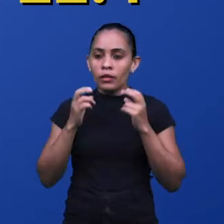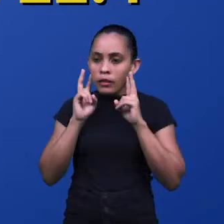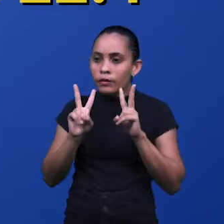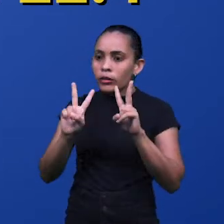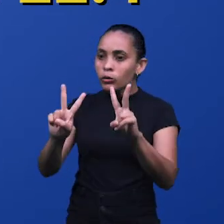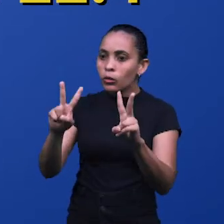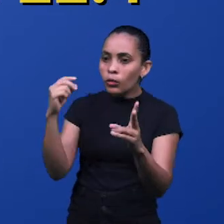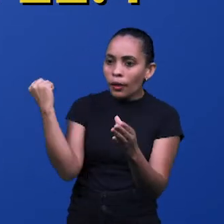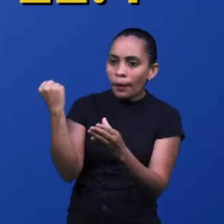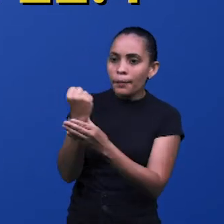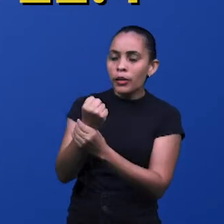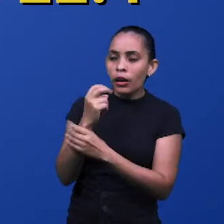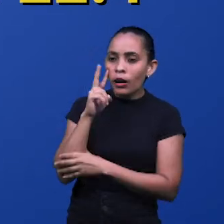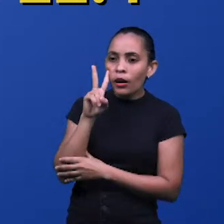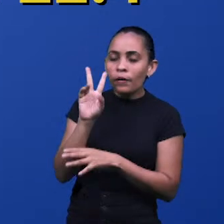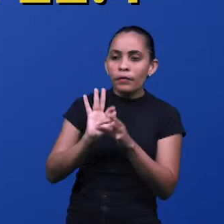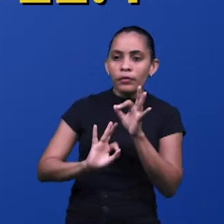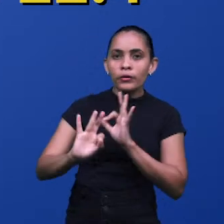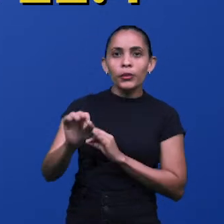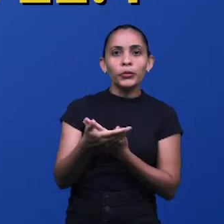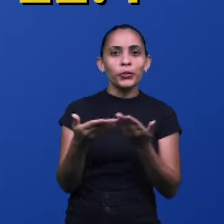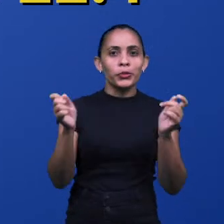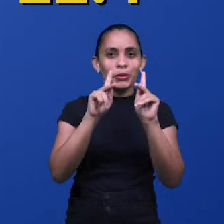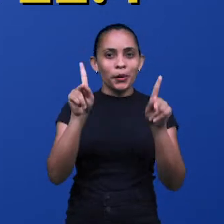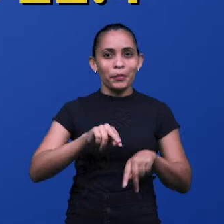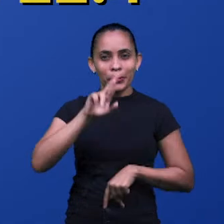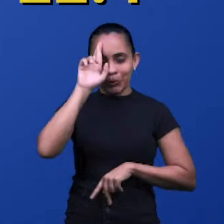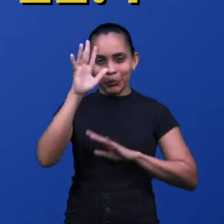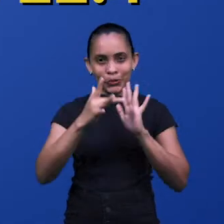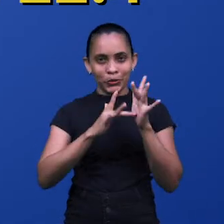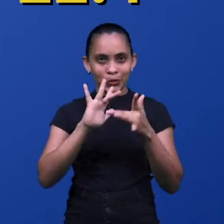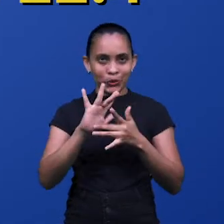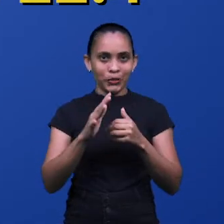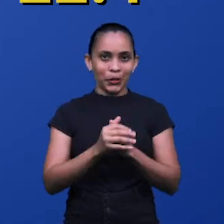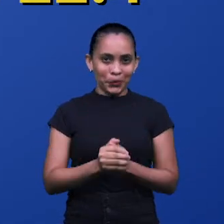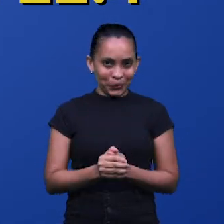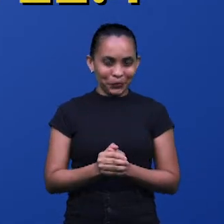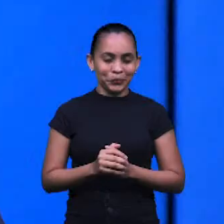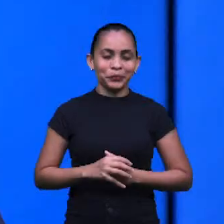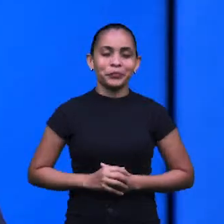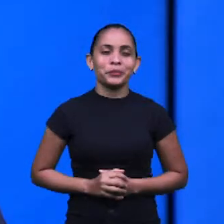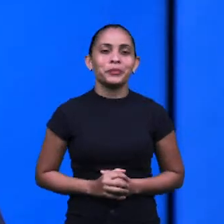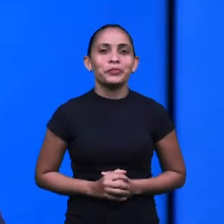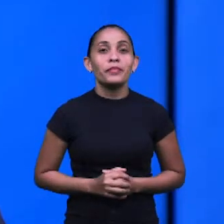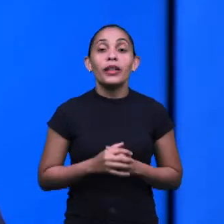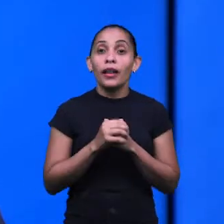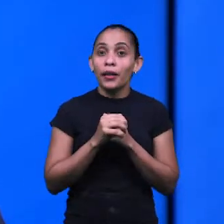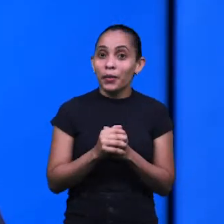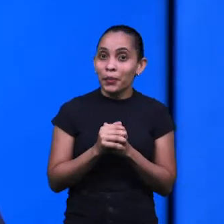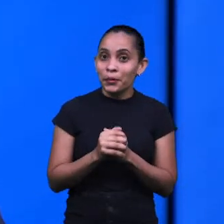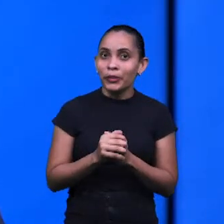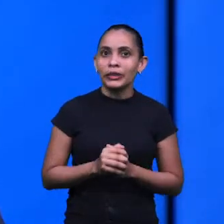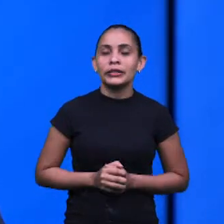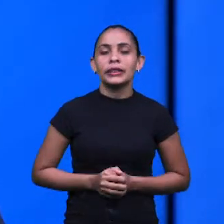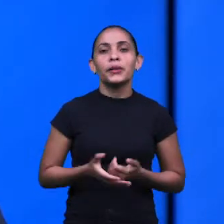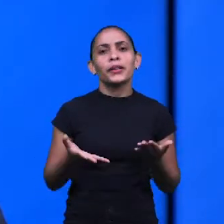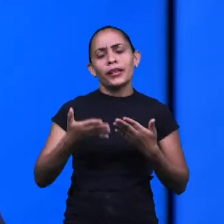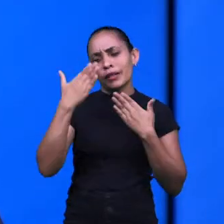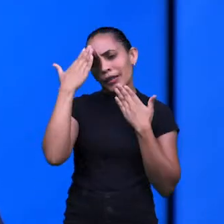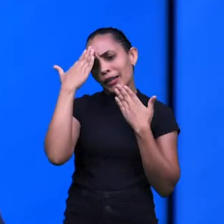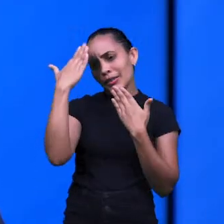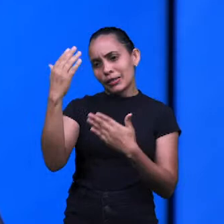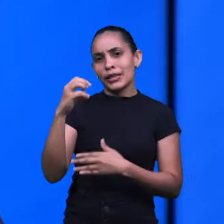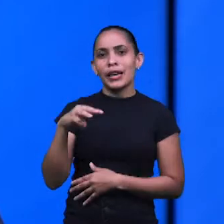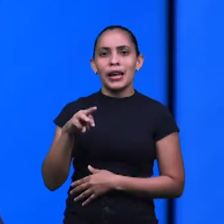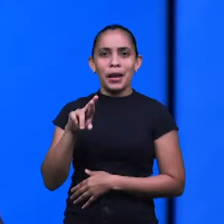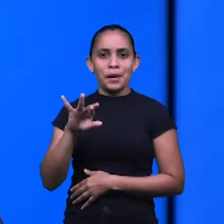olhos e viu o lugar de longe. Pai do Senhor Jesus, irmão. Amém. Amém, obrigado. Amém. Eu quero agradecer a